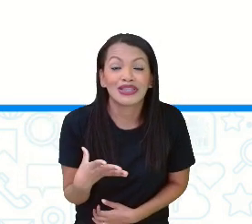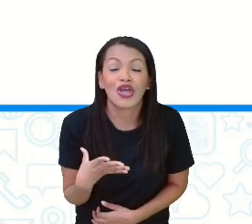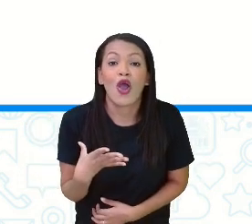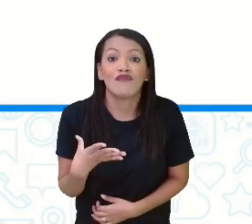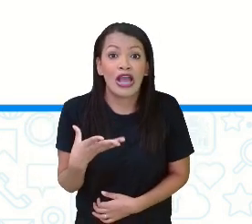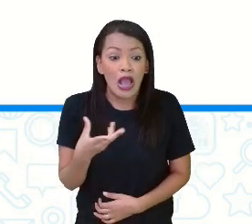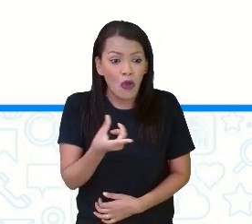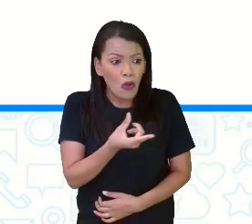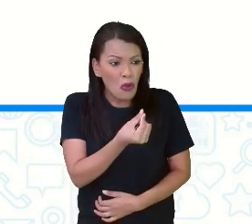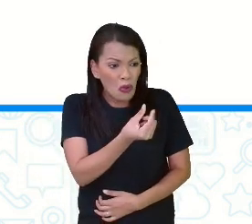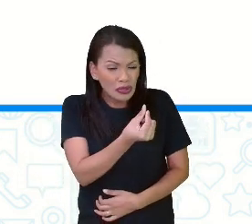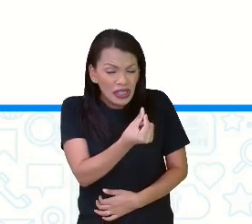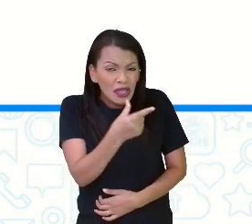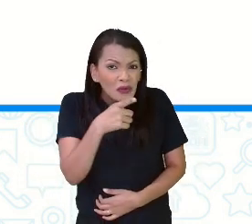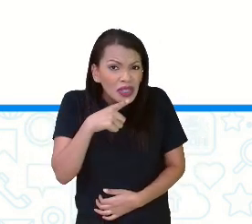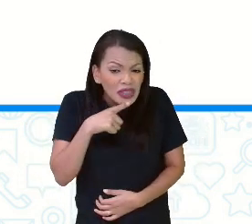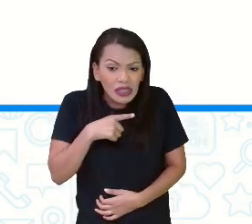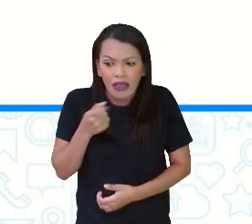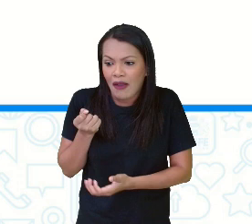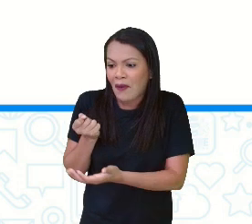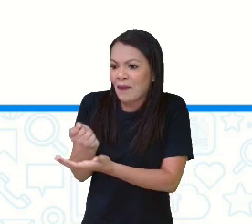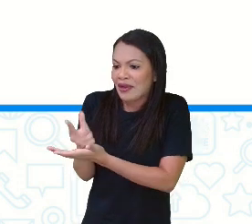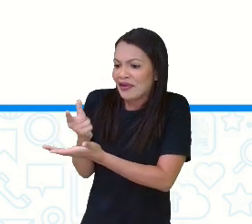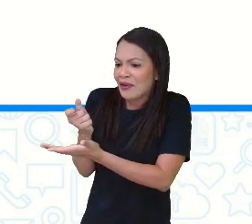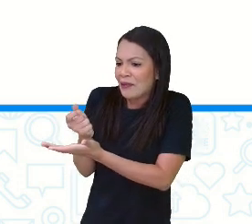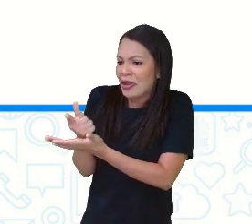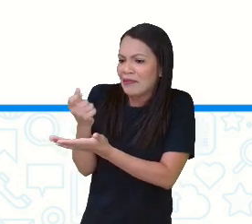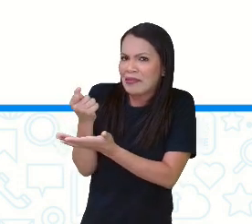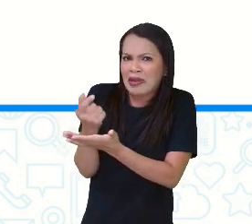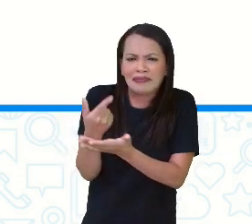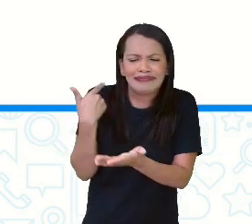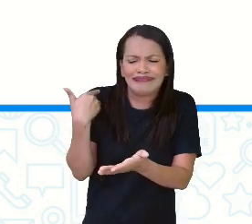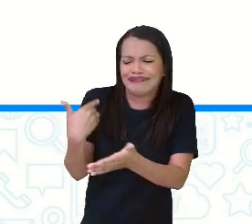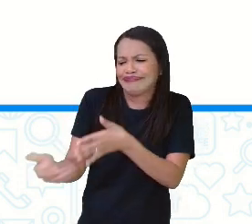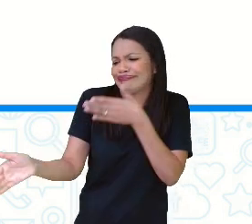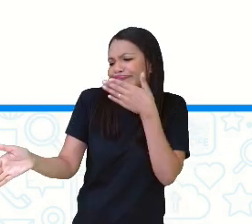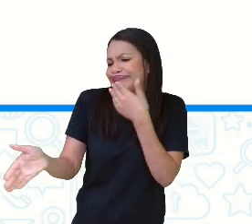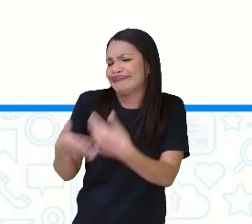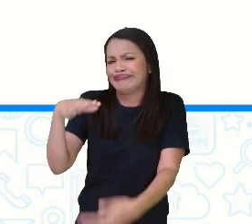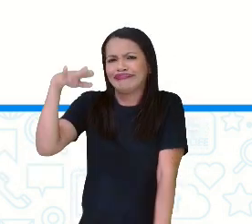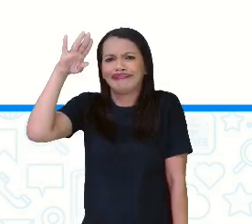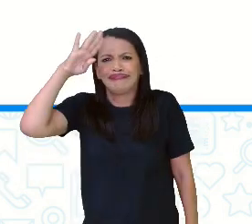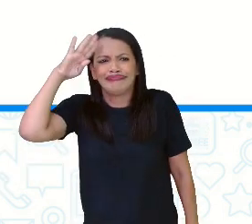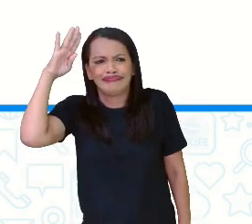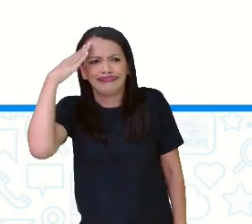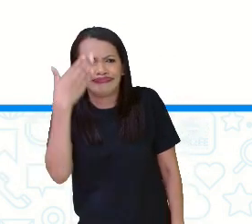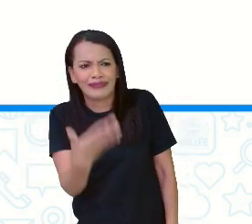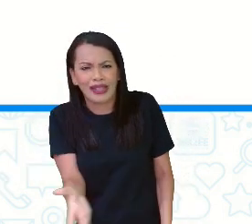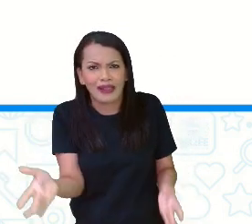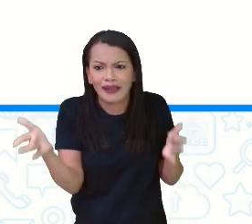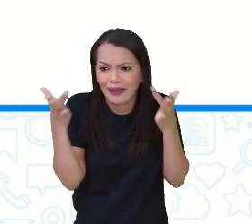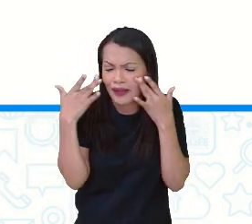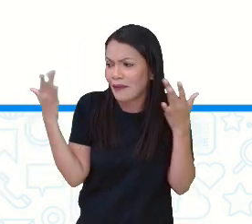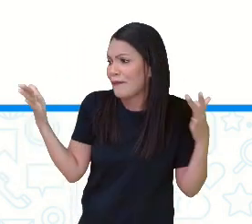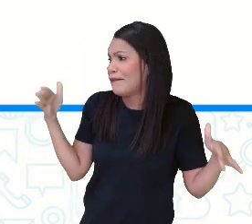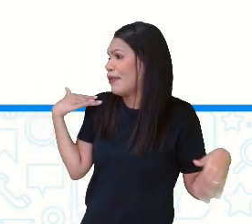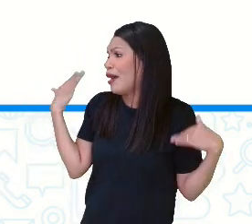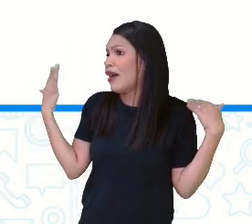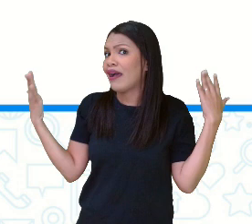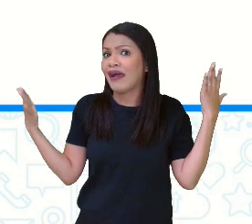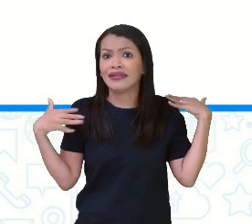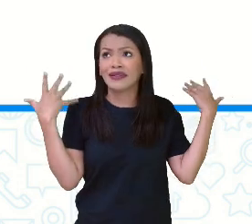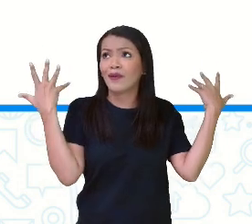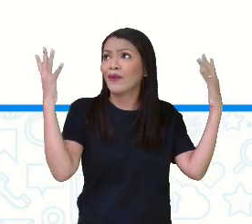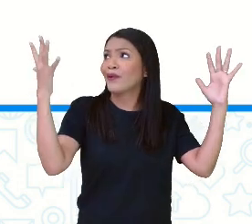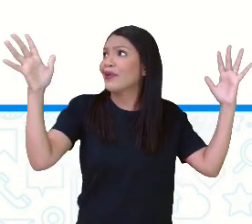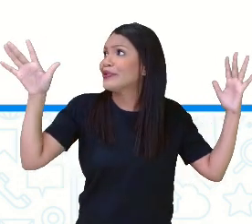dinheiro que possuía. Pouco se importava com seus soldados, com o teatro ou com os passeios pelo bosque,